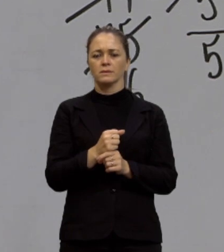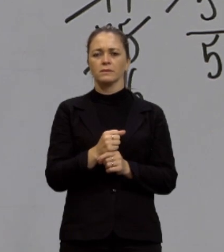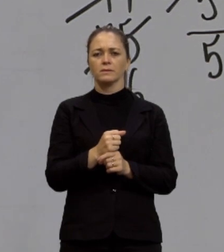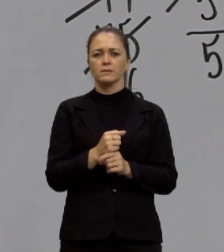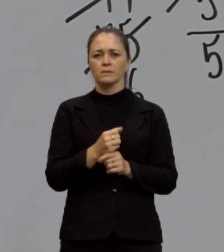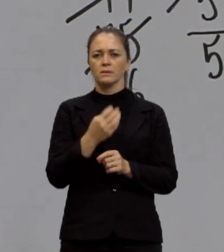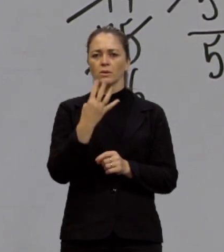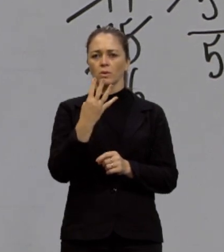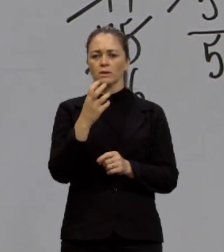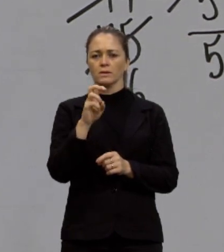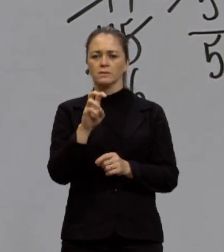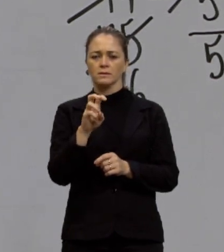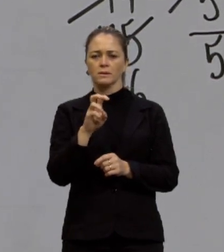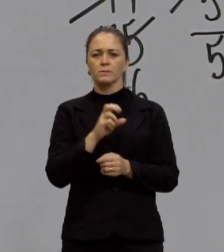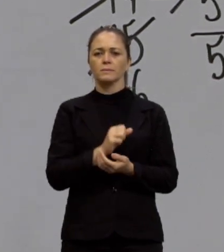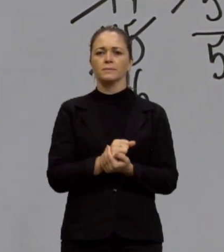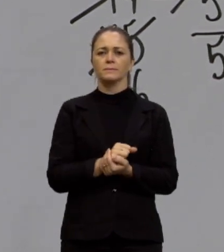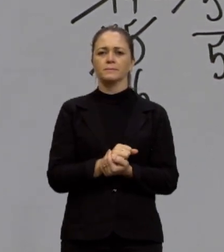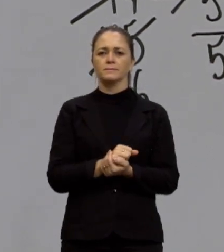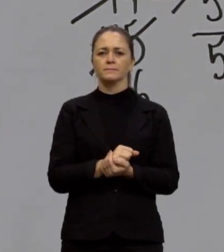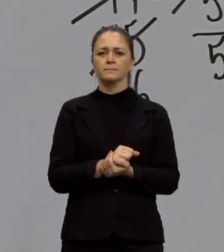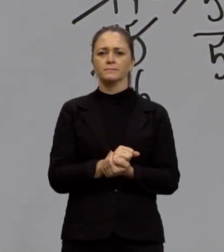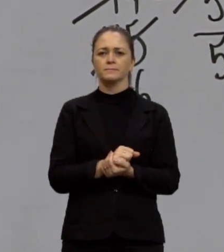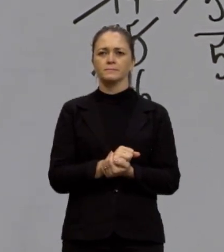44, 45.